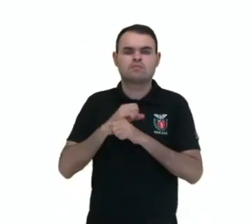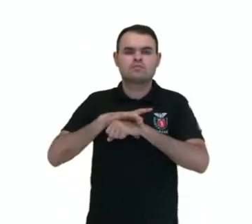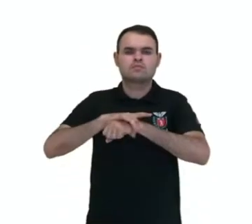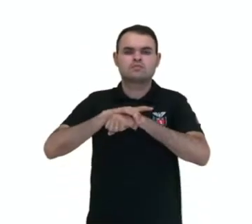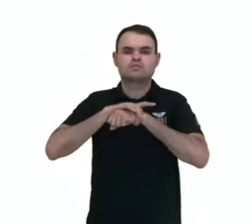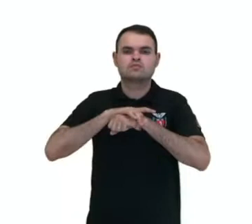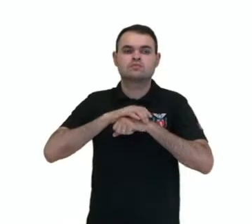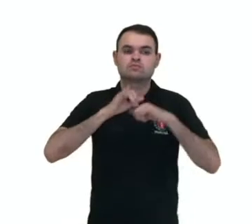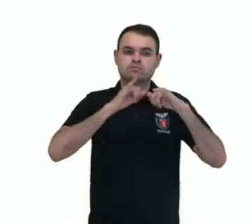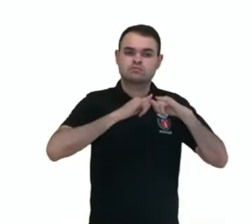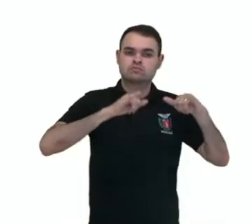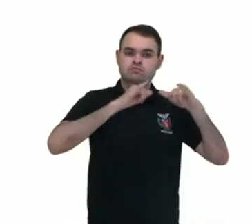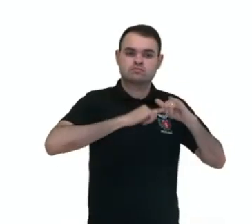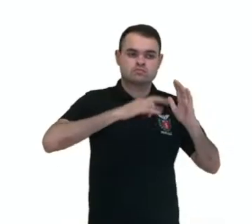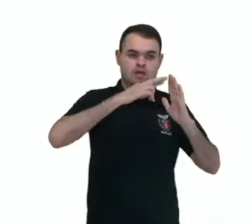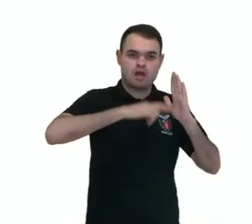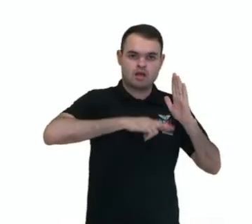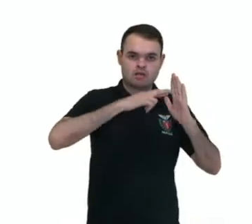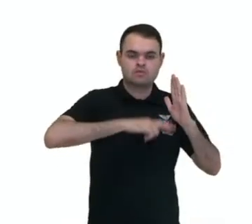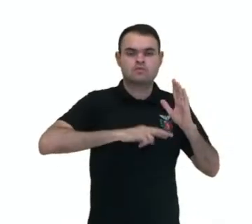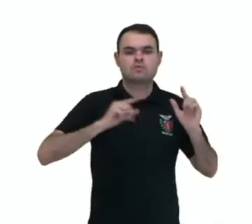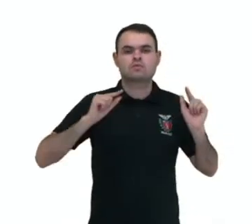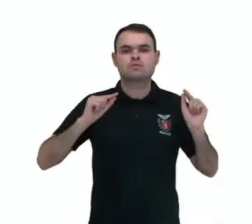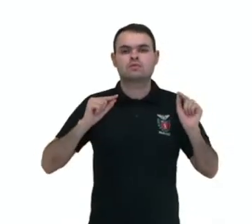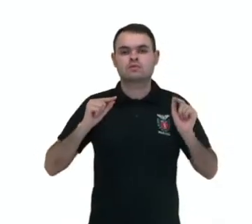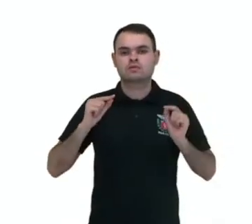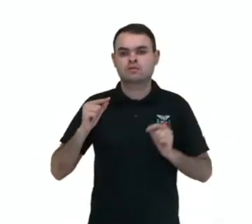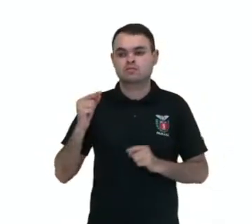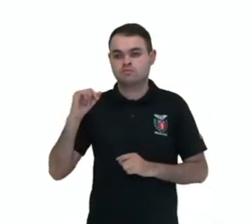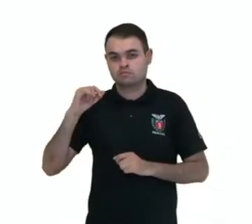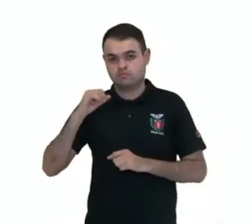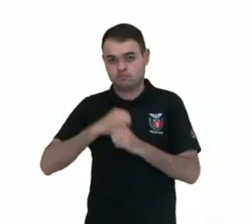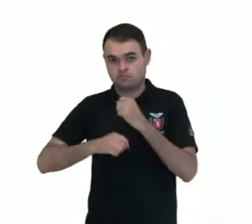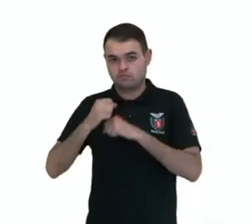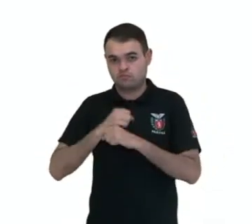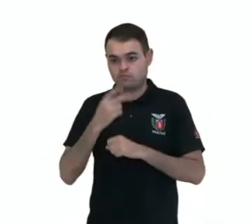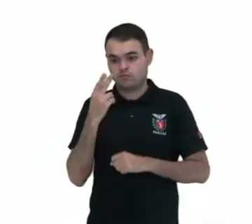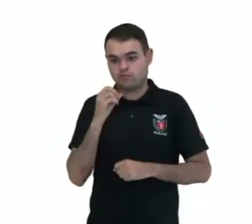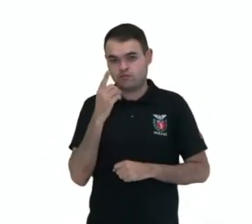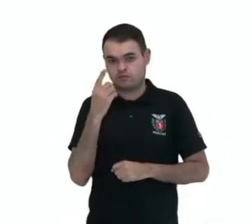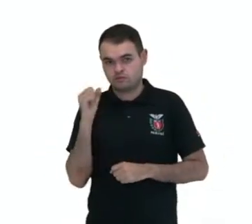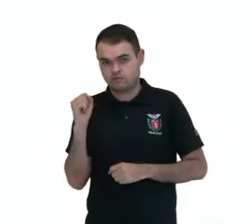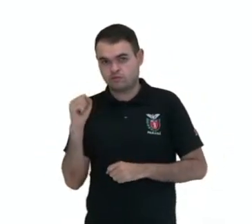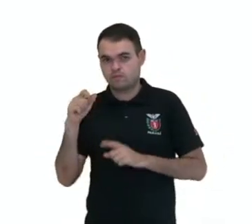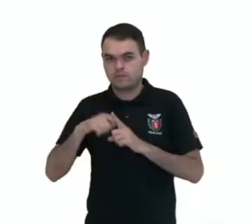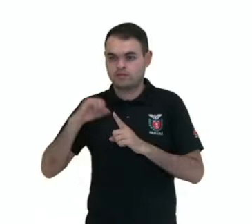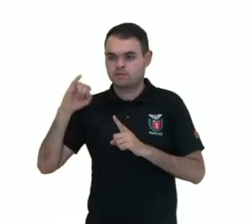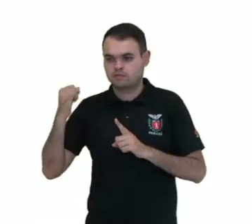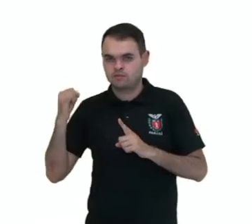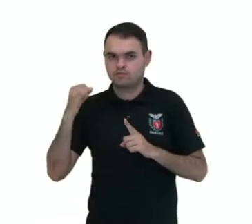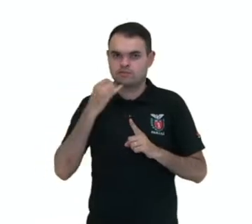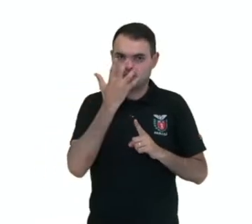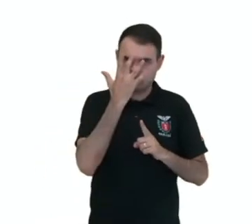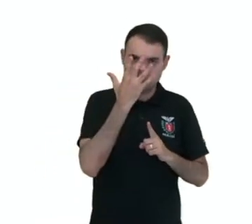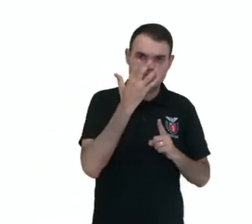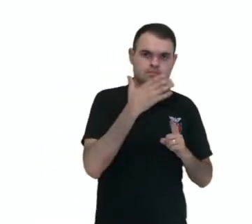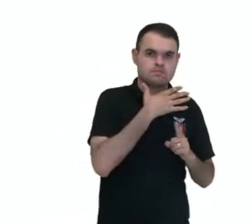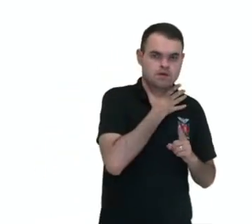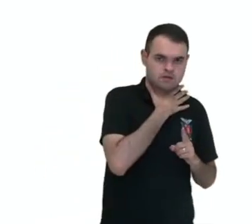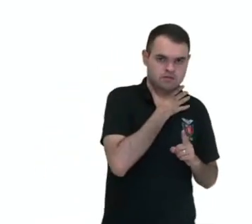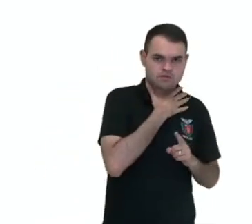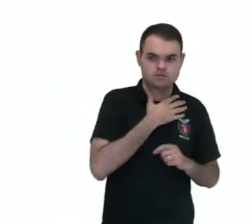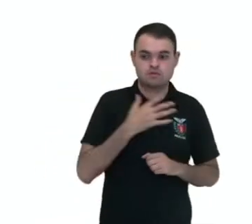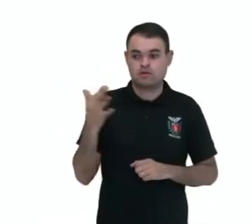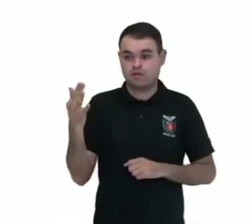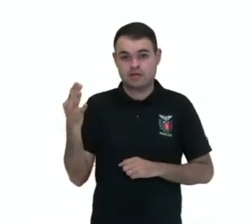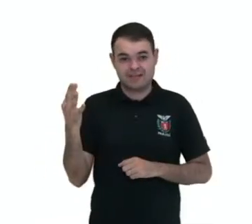recentemente em relatório que, nos 3 primeiros meses de 2018, 1 de cada 14 imigrantes que